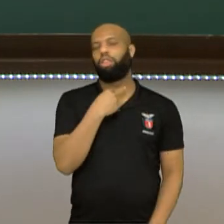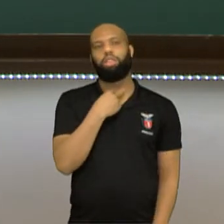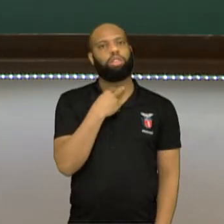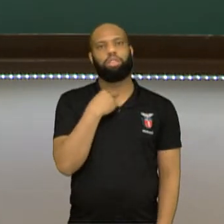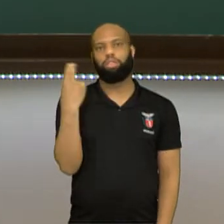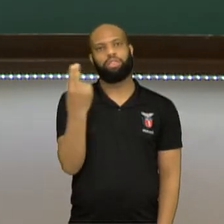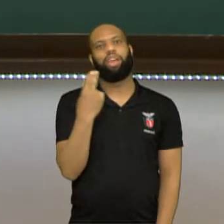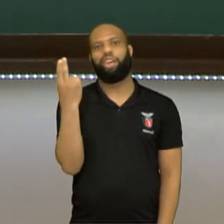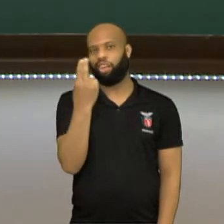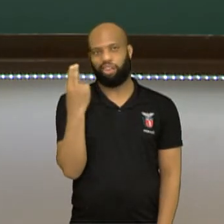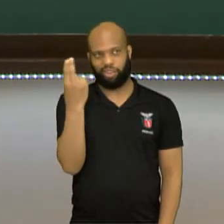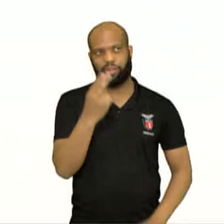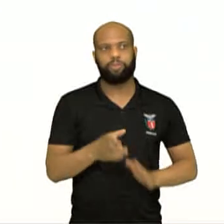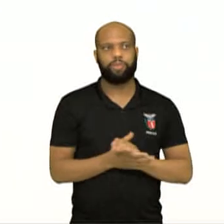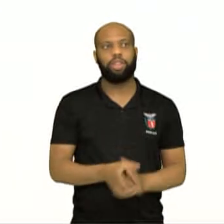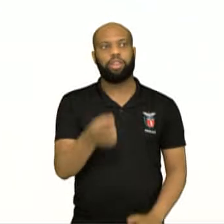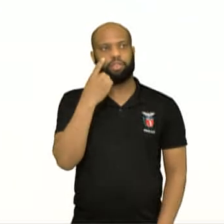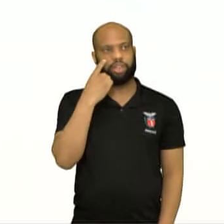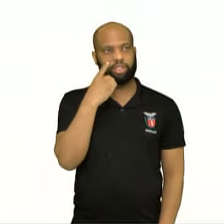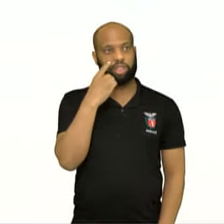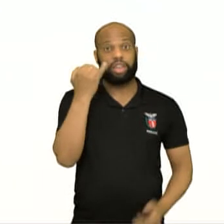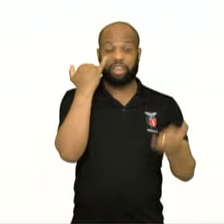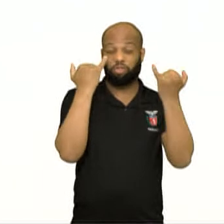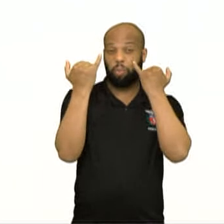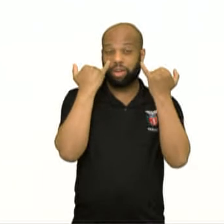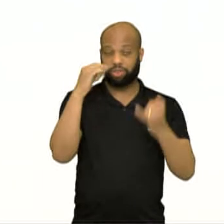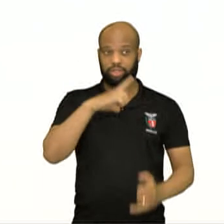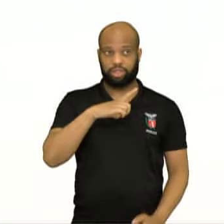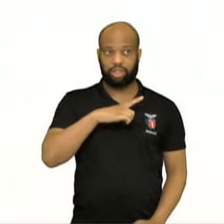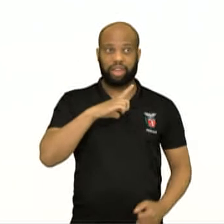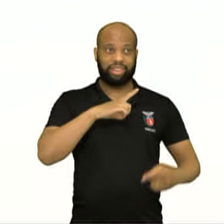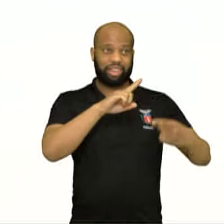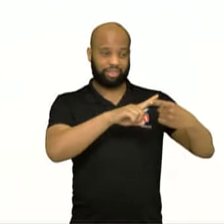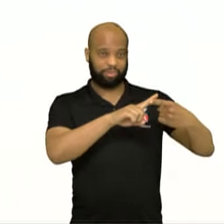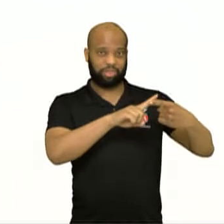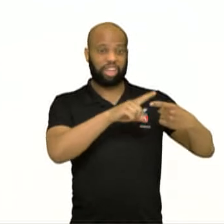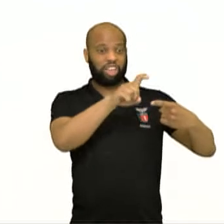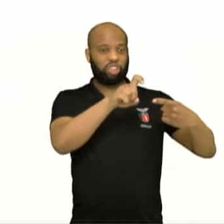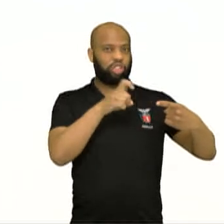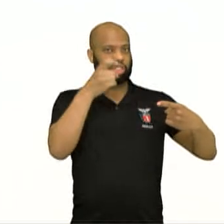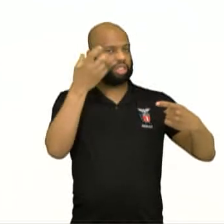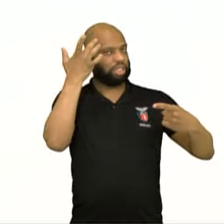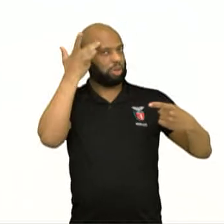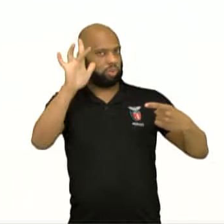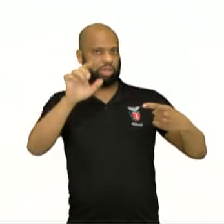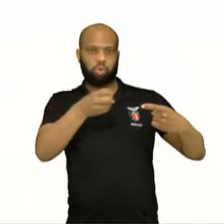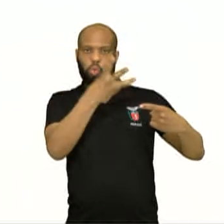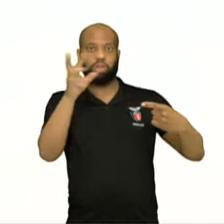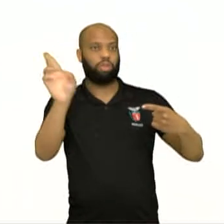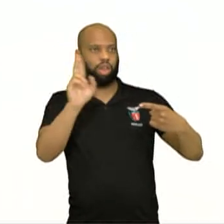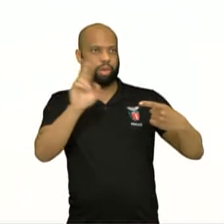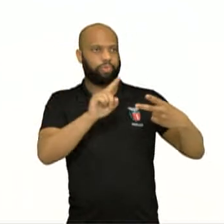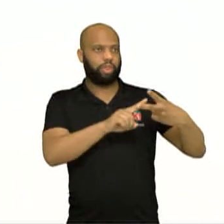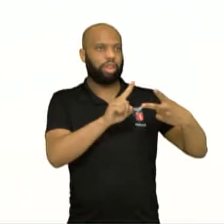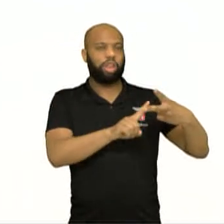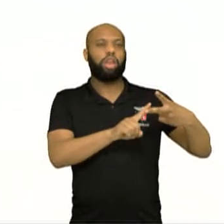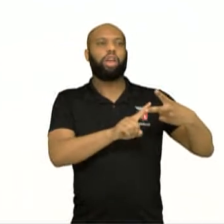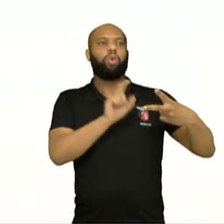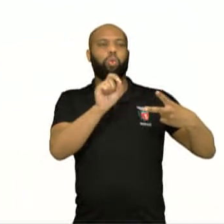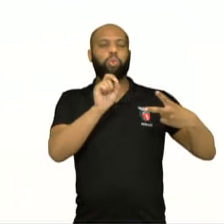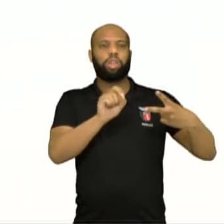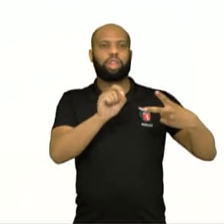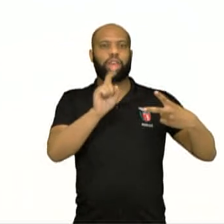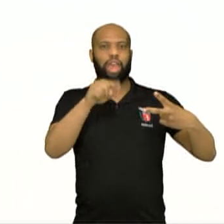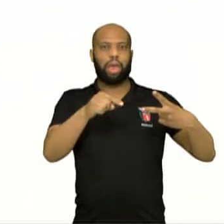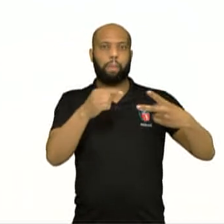Olha lá. São dados do nosso problema. Caio recebeu X reais, não sei. Lucas sei que recebeu a